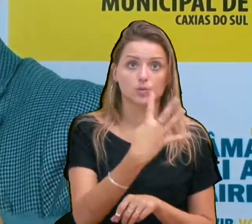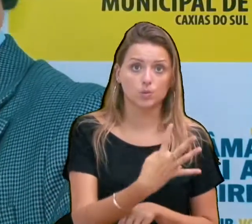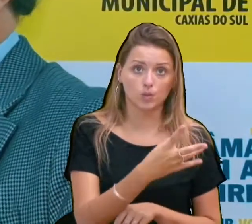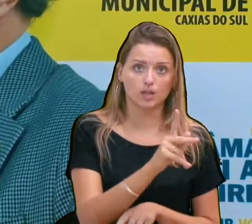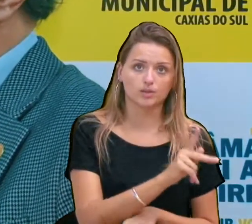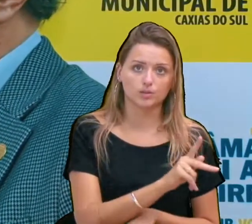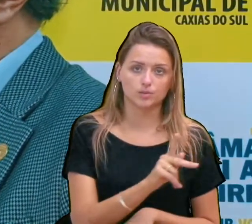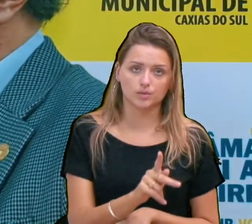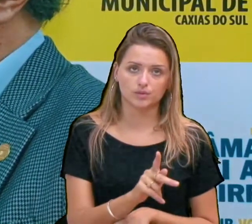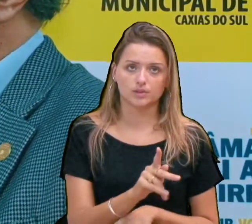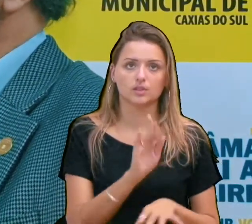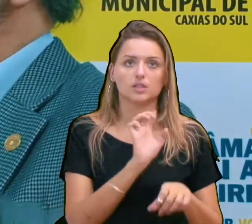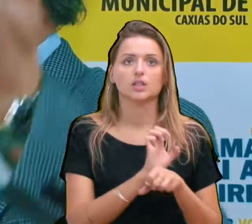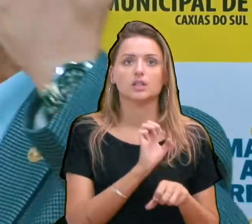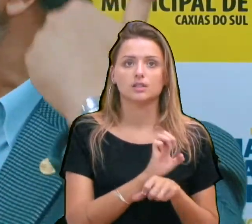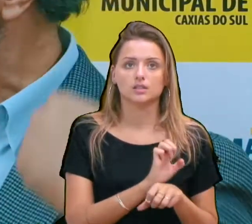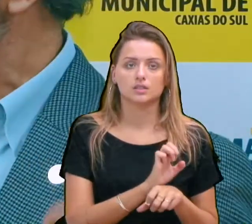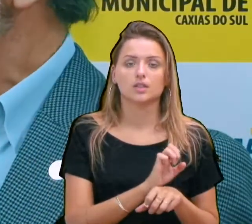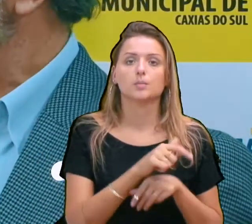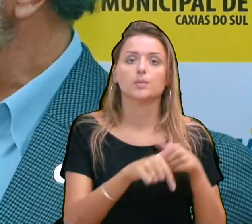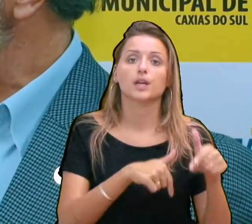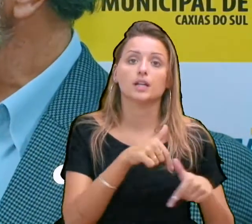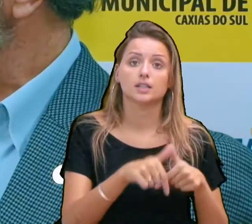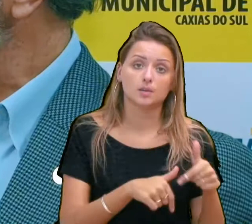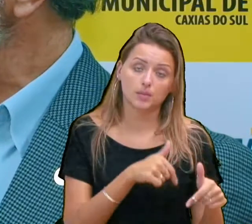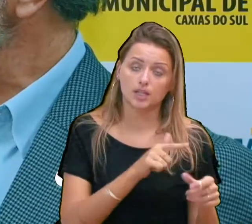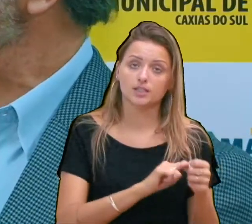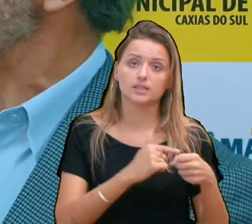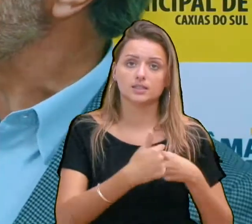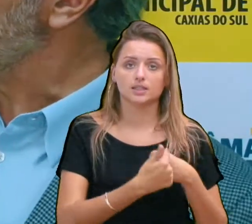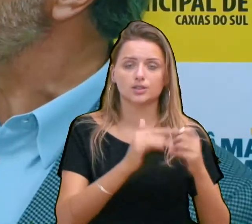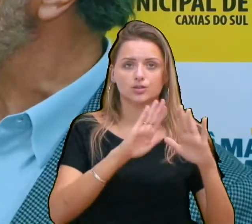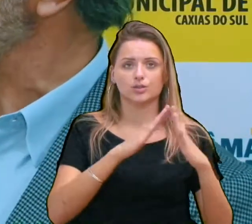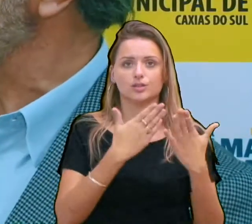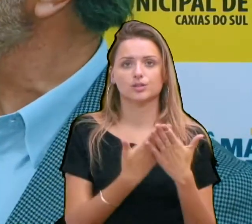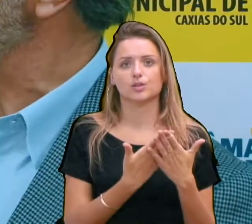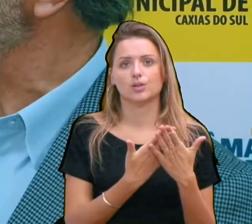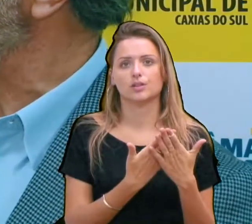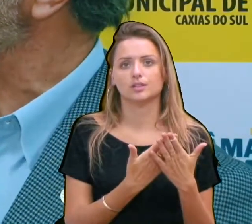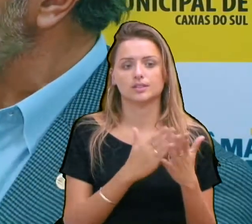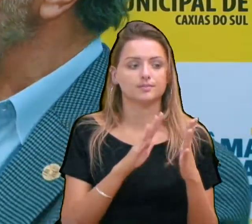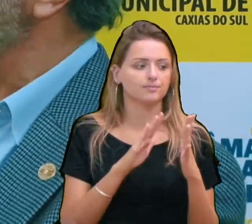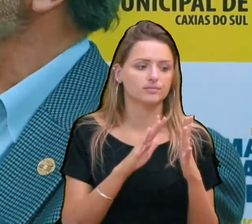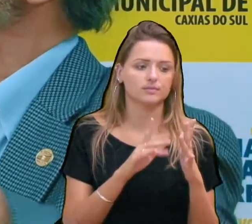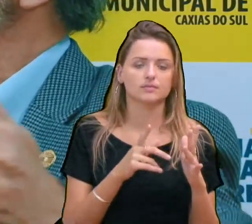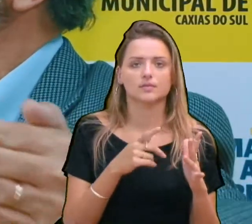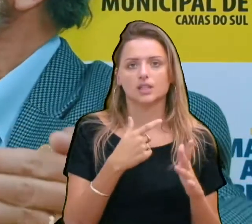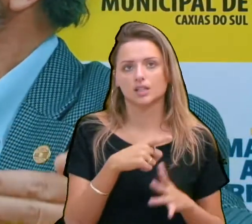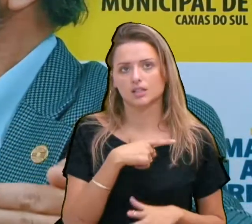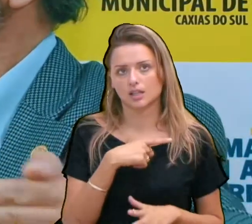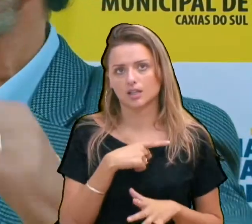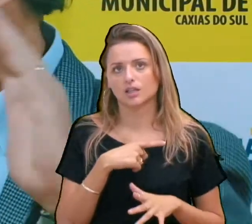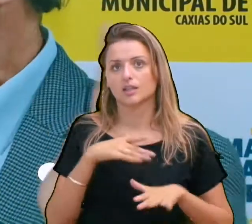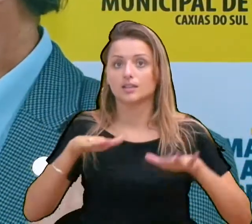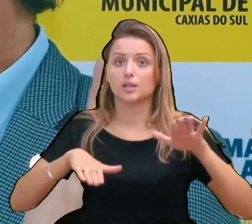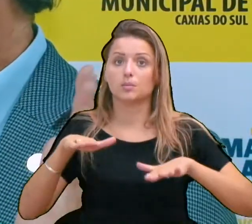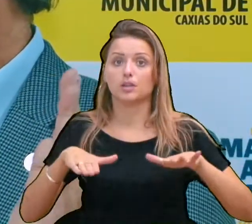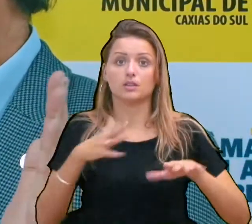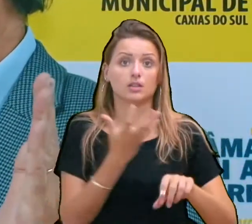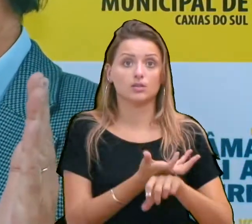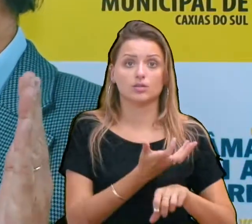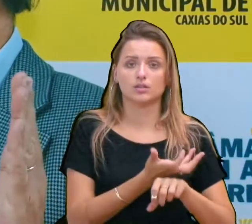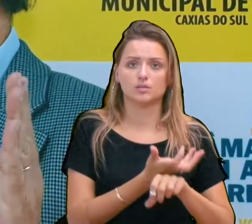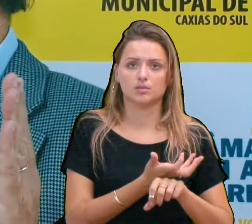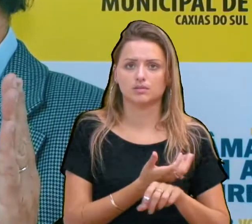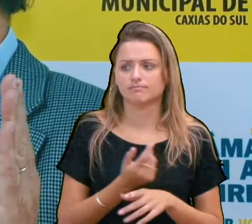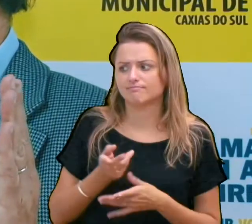4 professores do Estado para as escolas que o município tem necessidade, conforme as disciplinas. Não dá